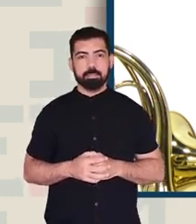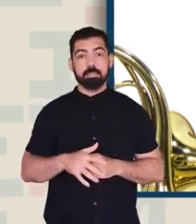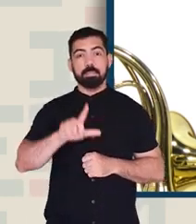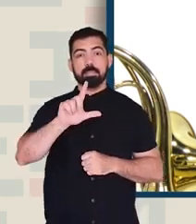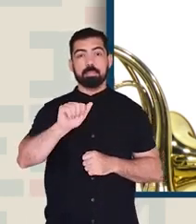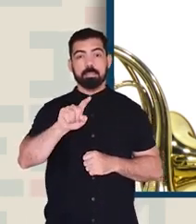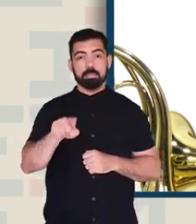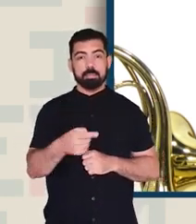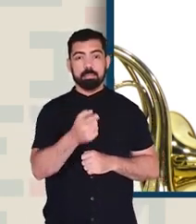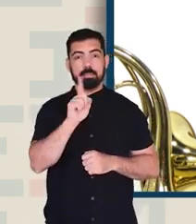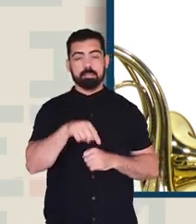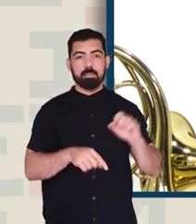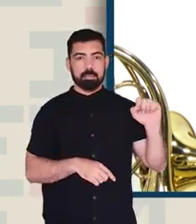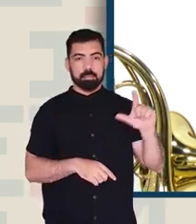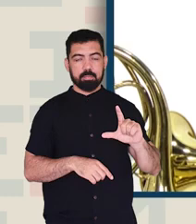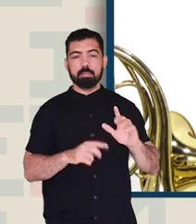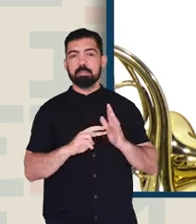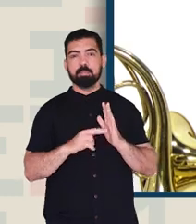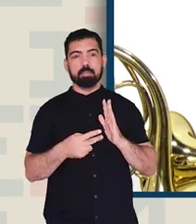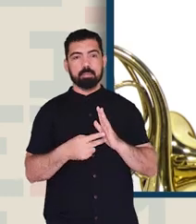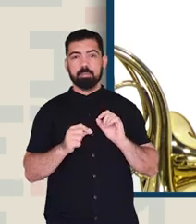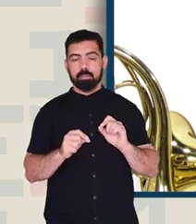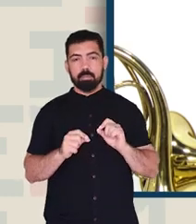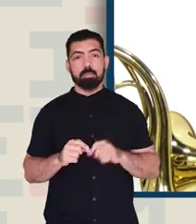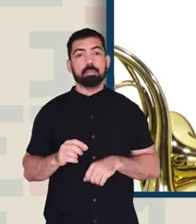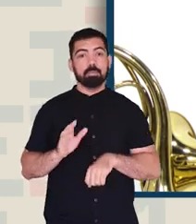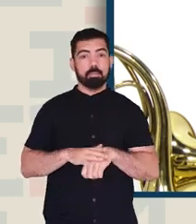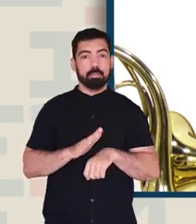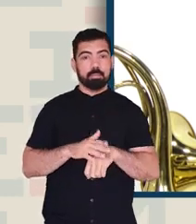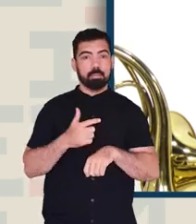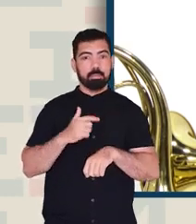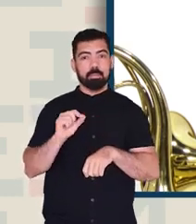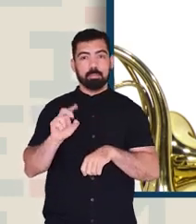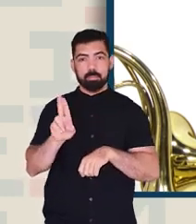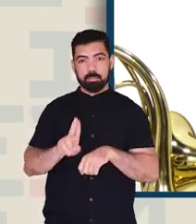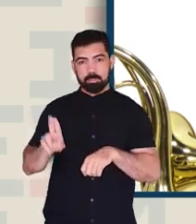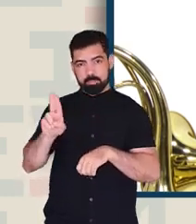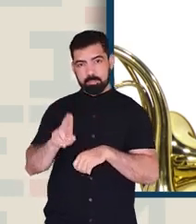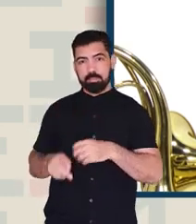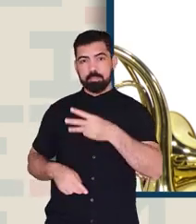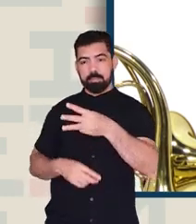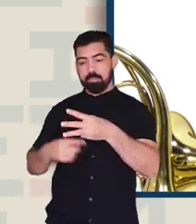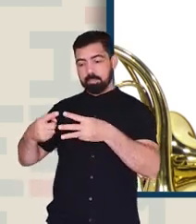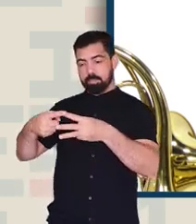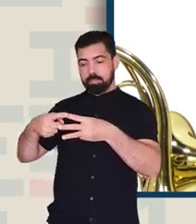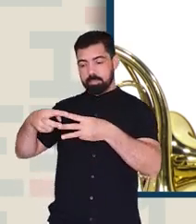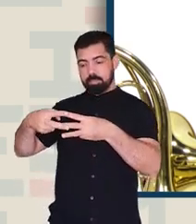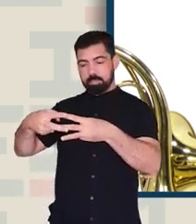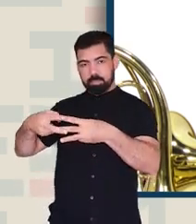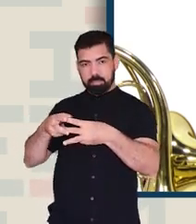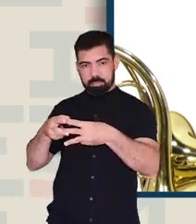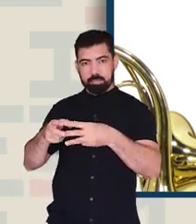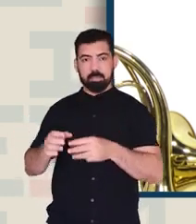Depois de Lá bemol, eu chego na nota Sol. Isso significa que é como se eu estivesse apertando primeira e segunda chave.